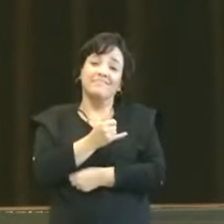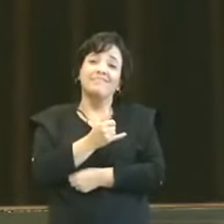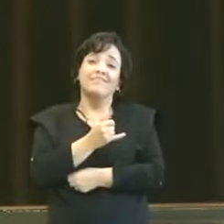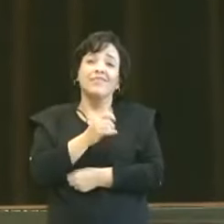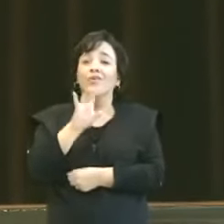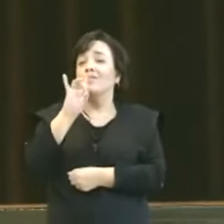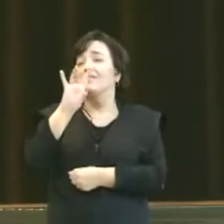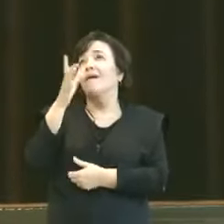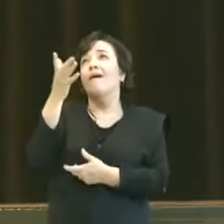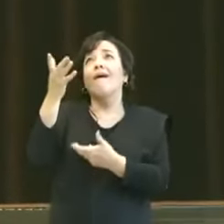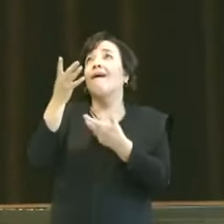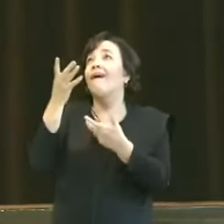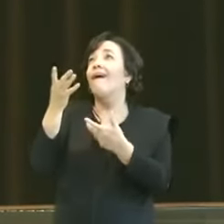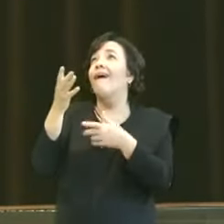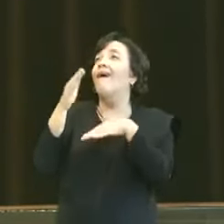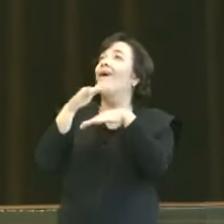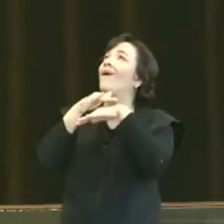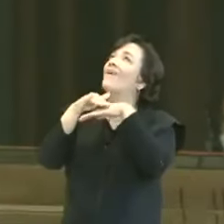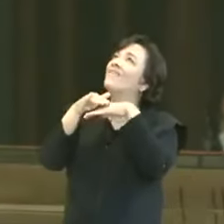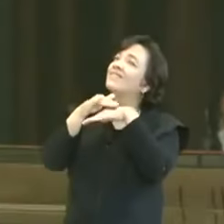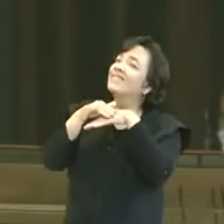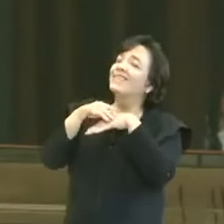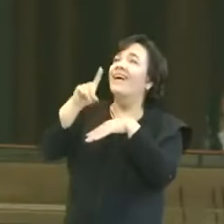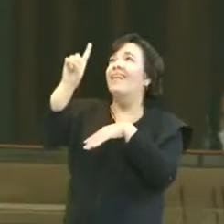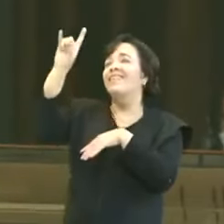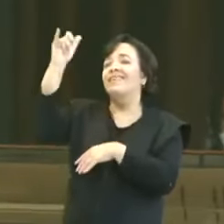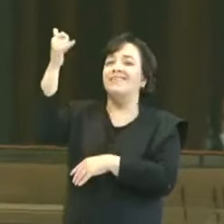só quero ouvir a tua voz.